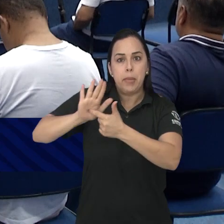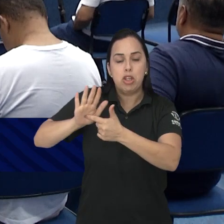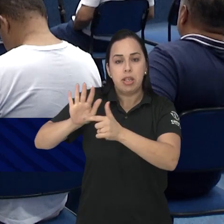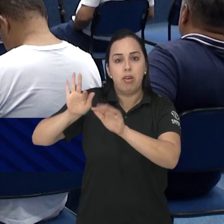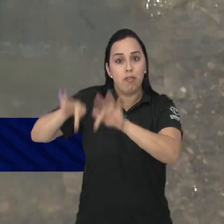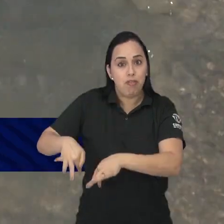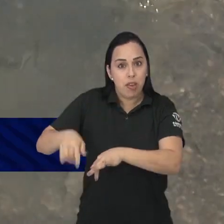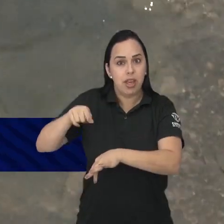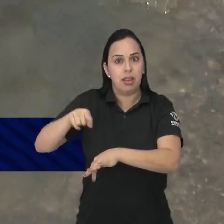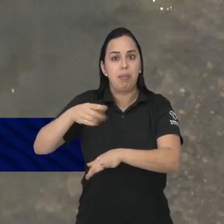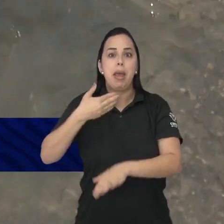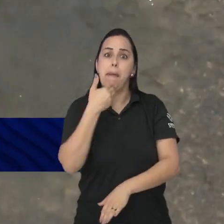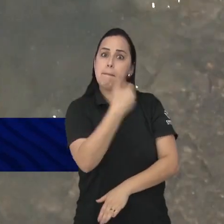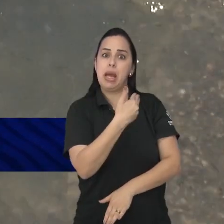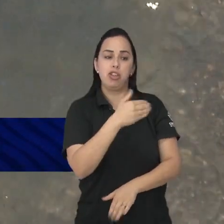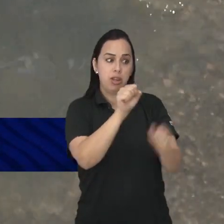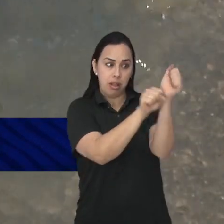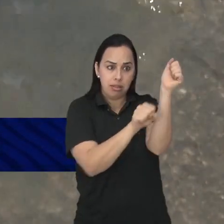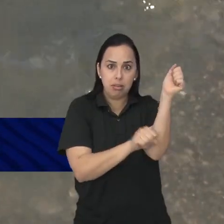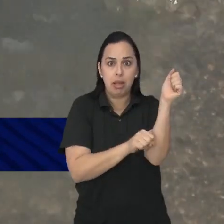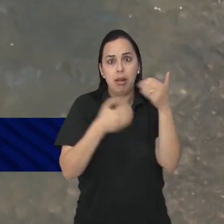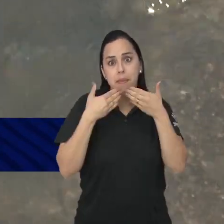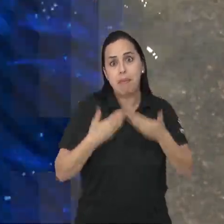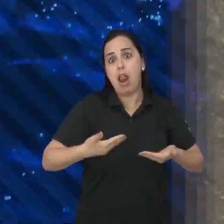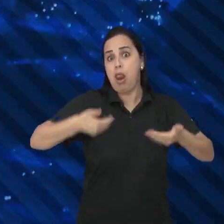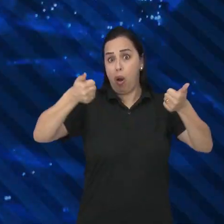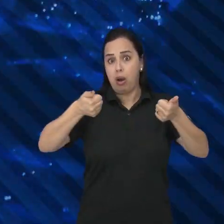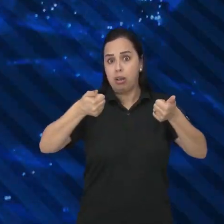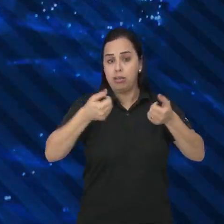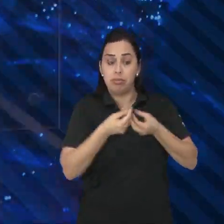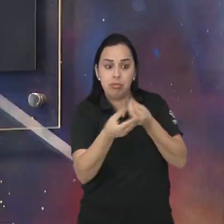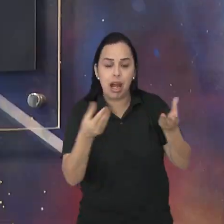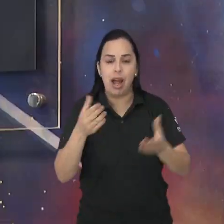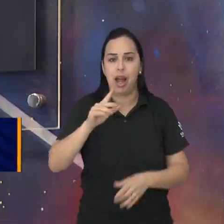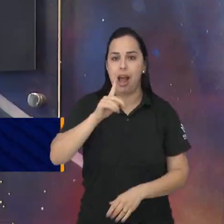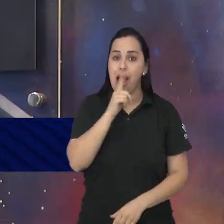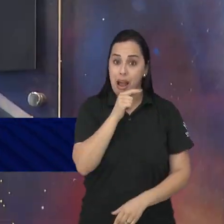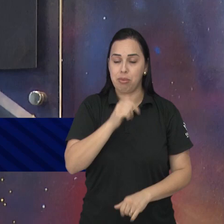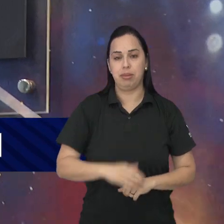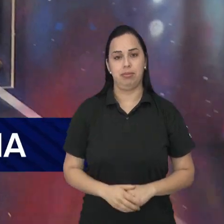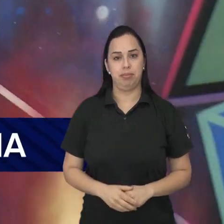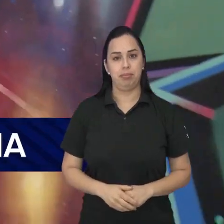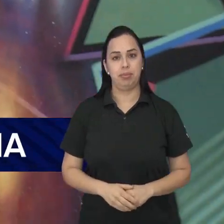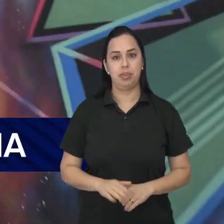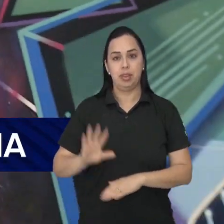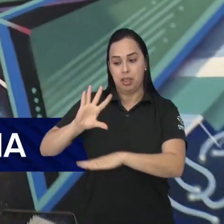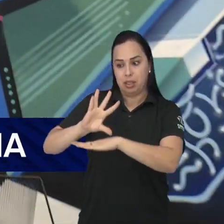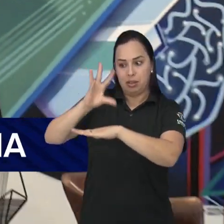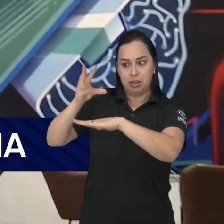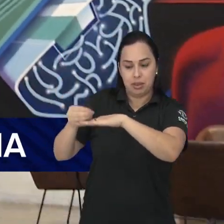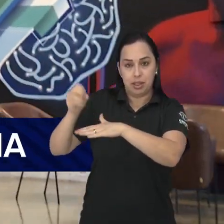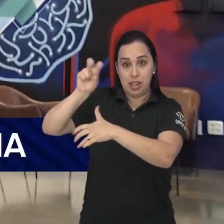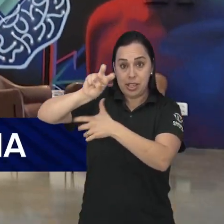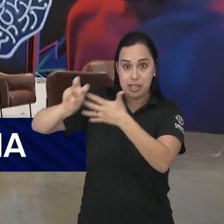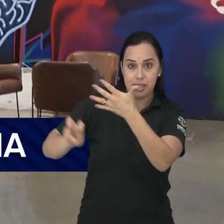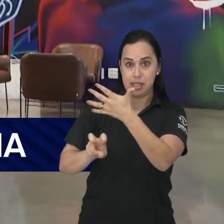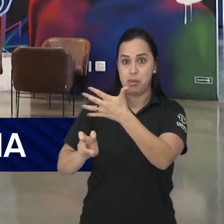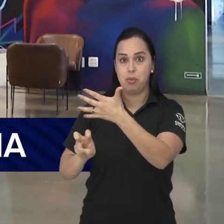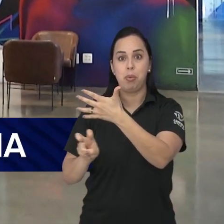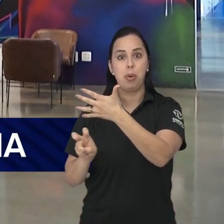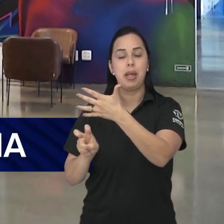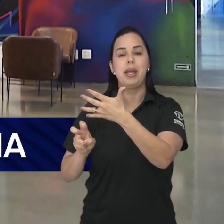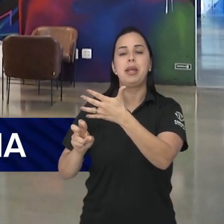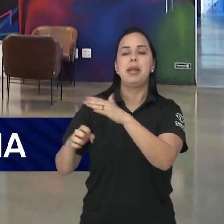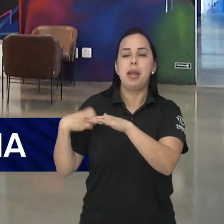cobra melhorias no sistema de distribuição de água na cidade. Incubadora do Parque Tecnológico está entre as 5 melhores do